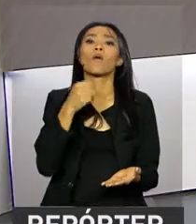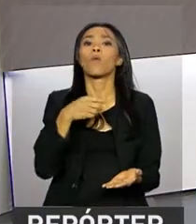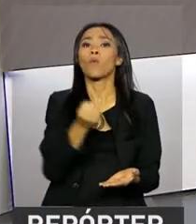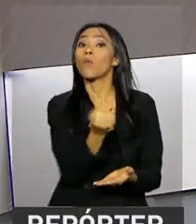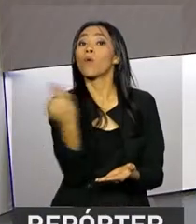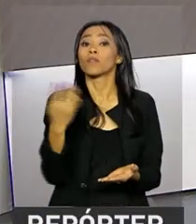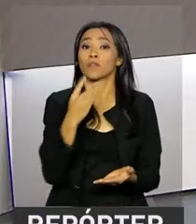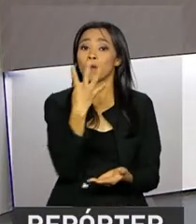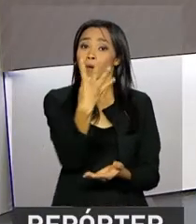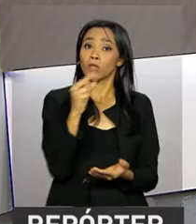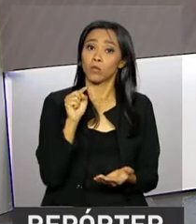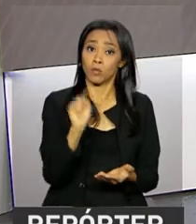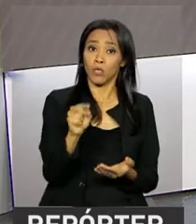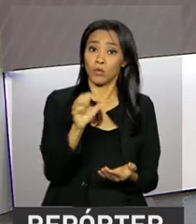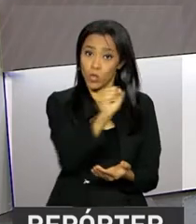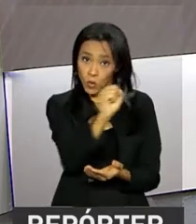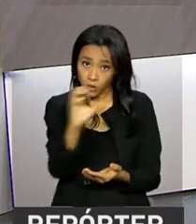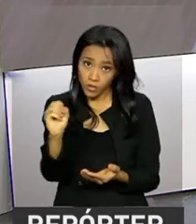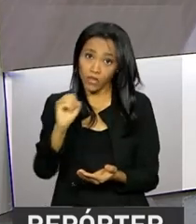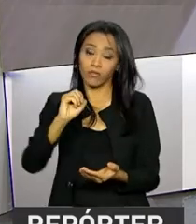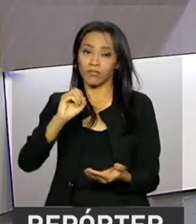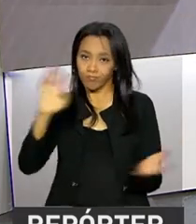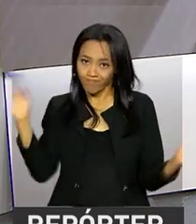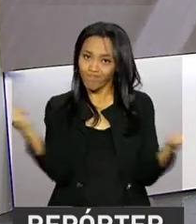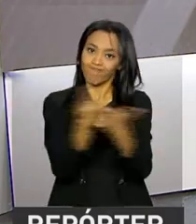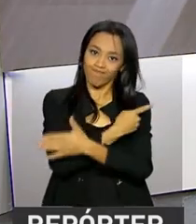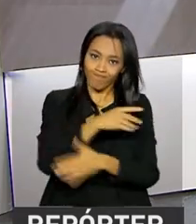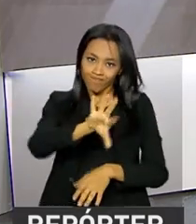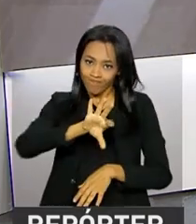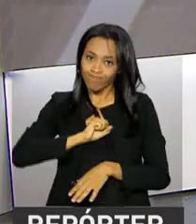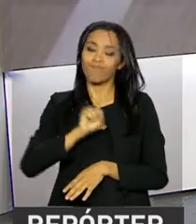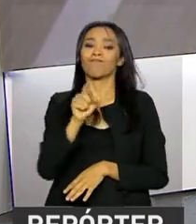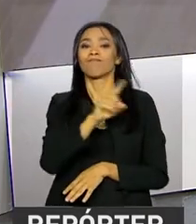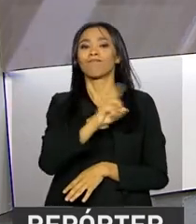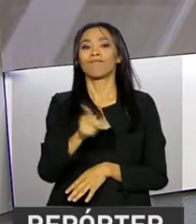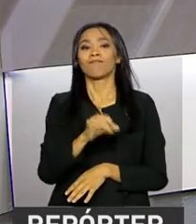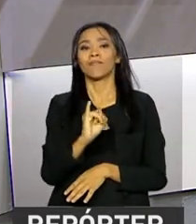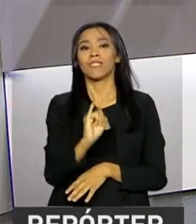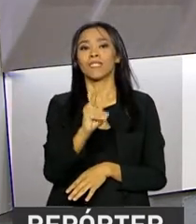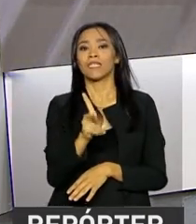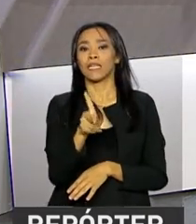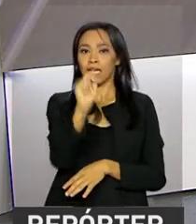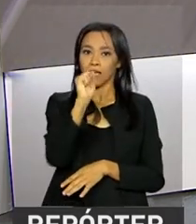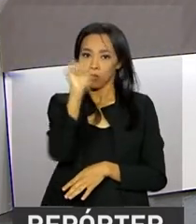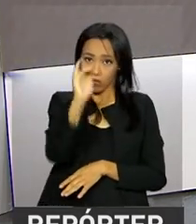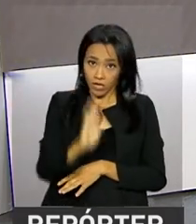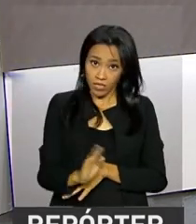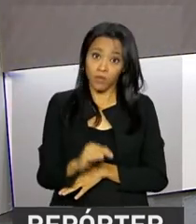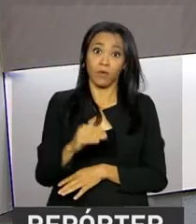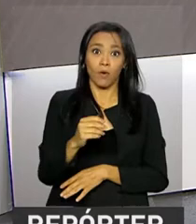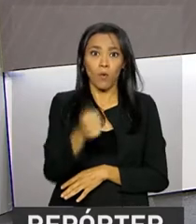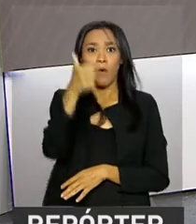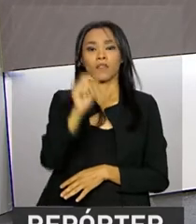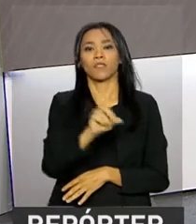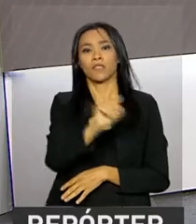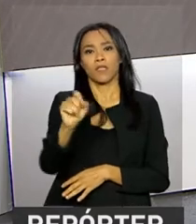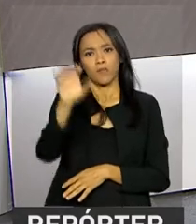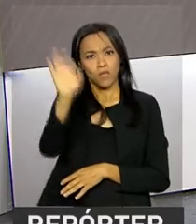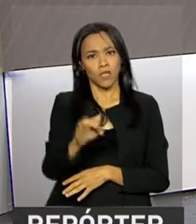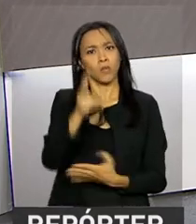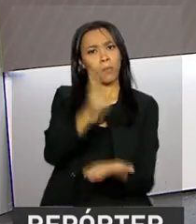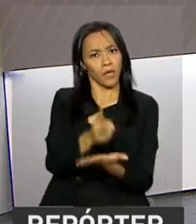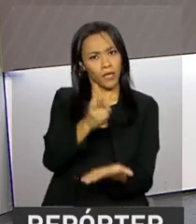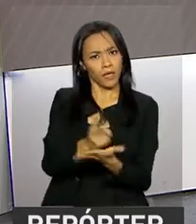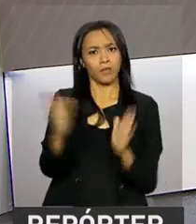mil e 800 casos de física no brasil uma redução de quase 100 por cento em relação ao mesmo